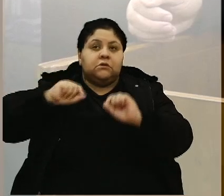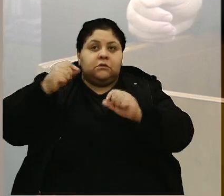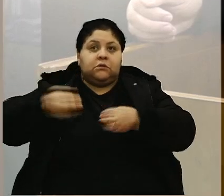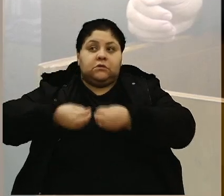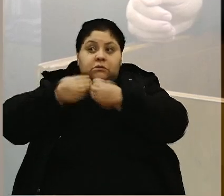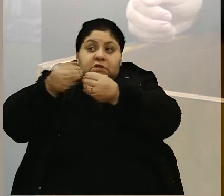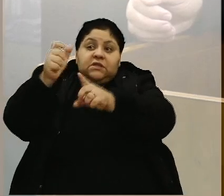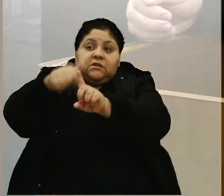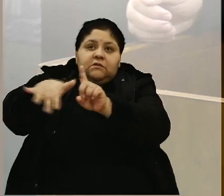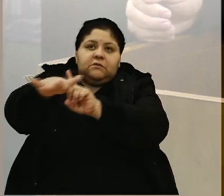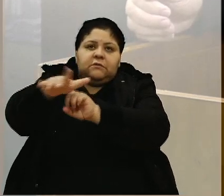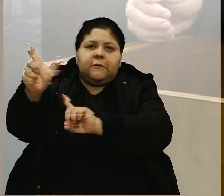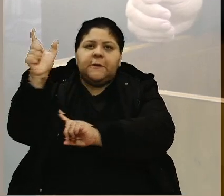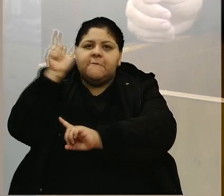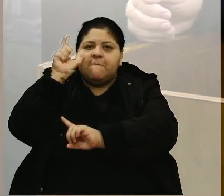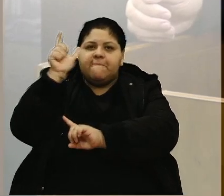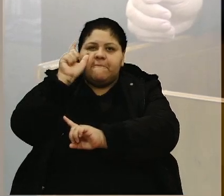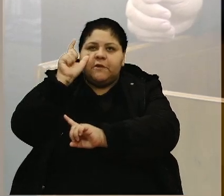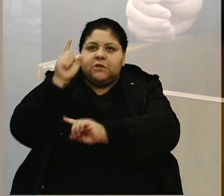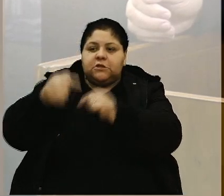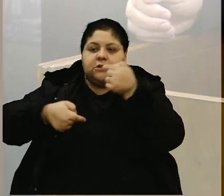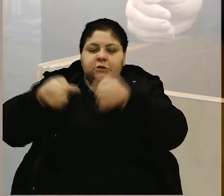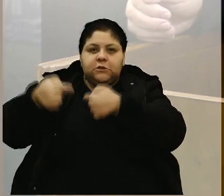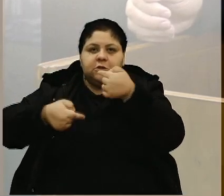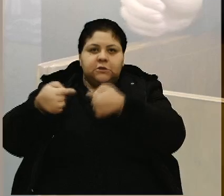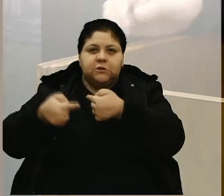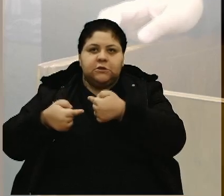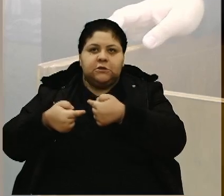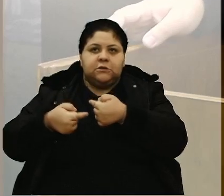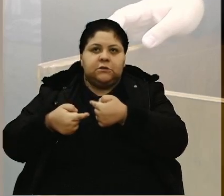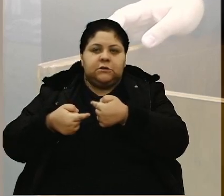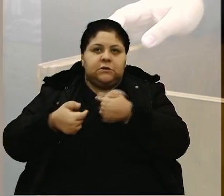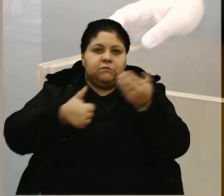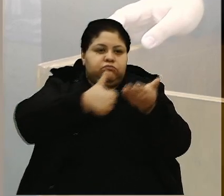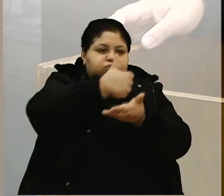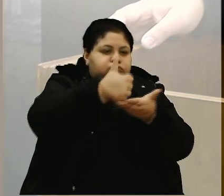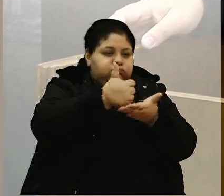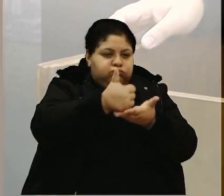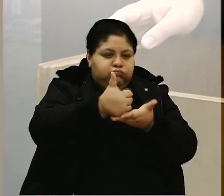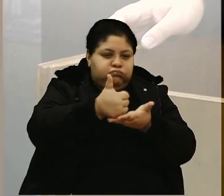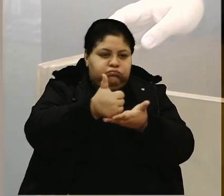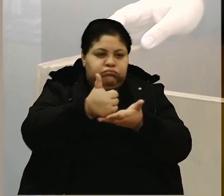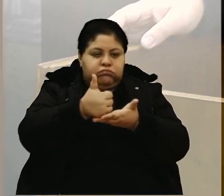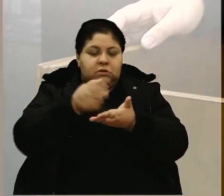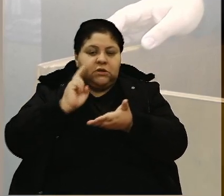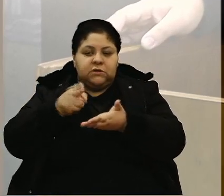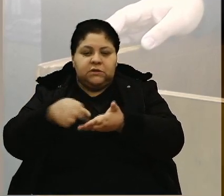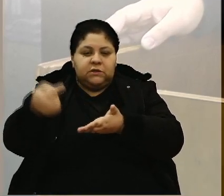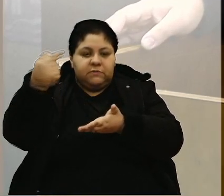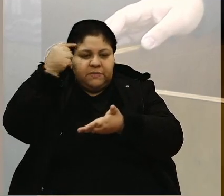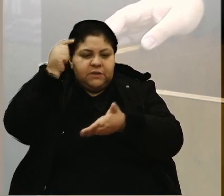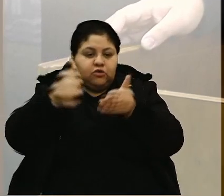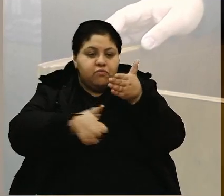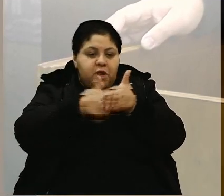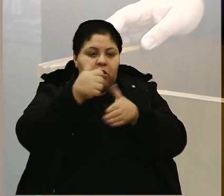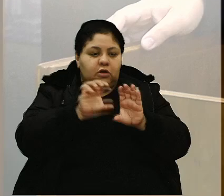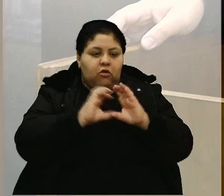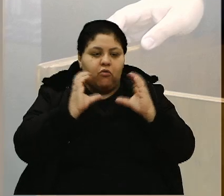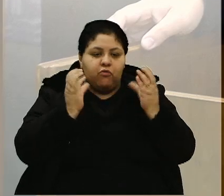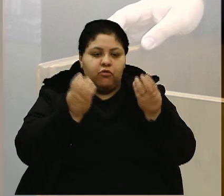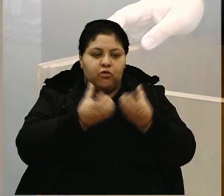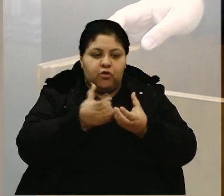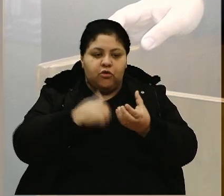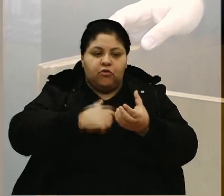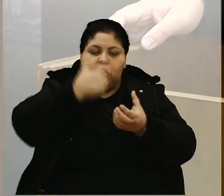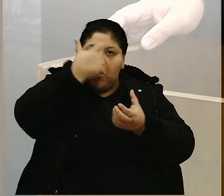para a sociedade, e eu vejo aqui sempre debates, independente se é oposição, se é base, sempre pensando no melhor para a comunidade. E eu